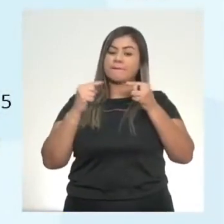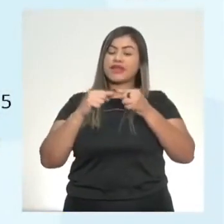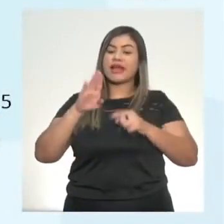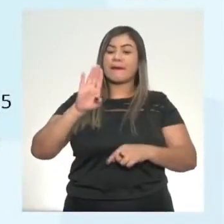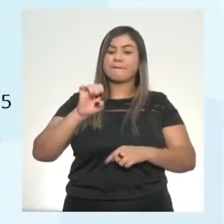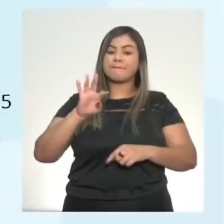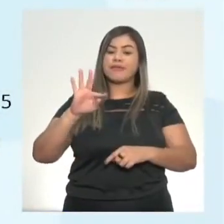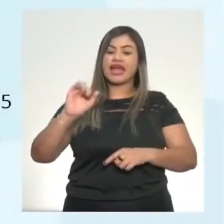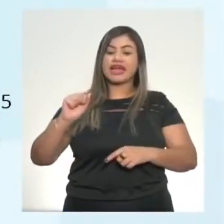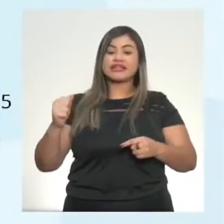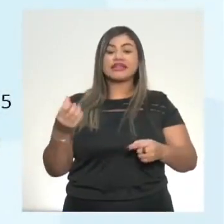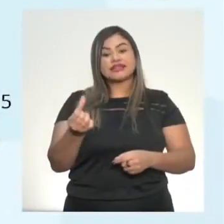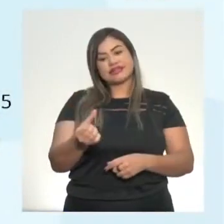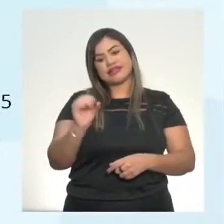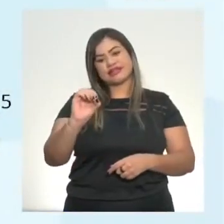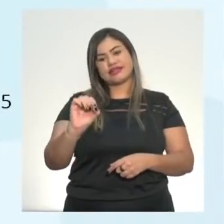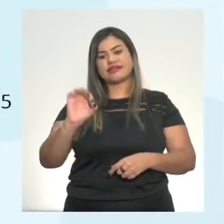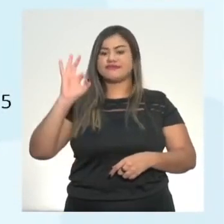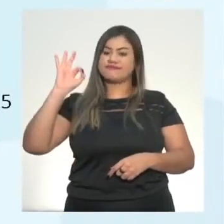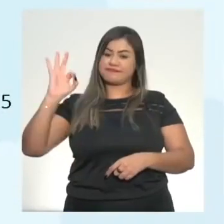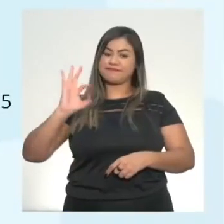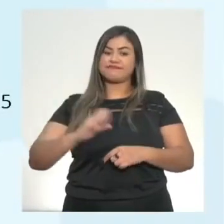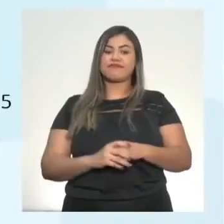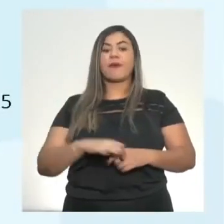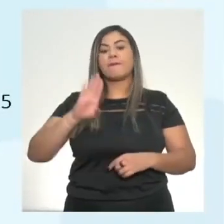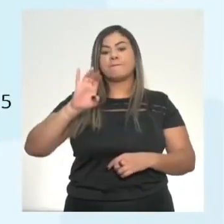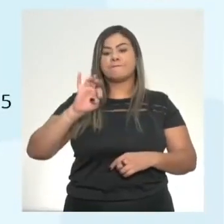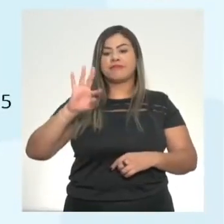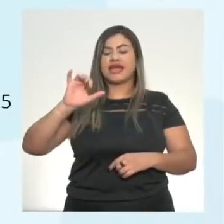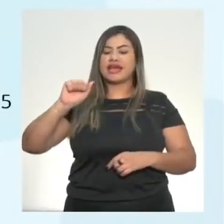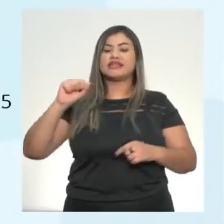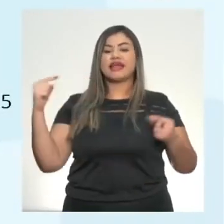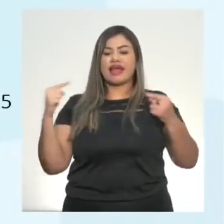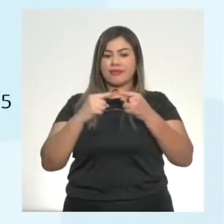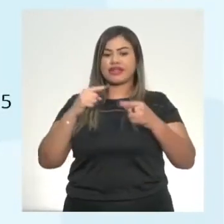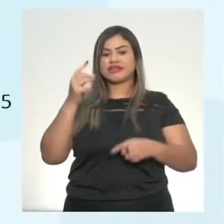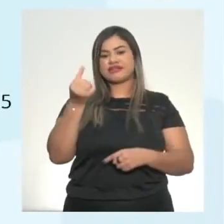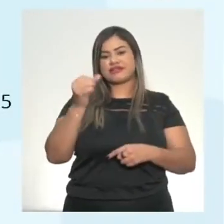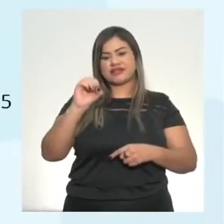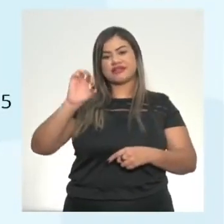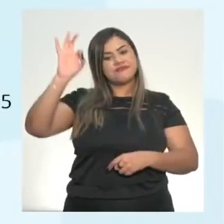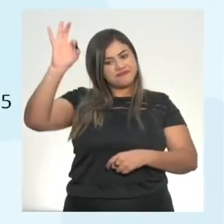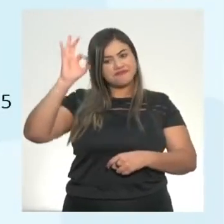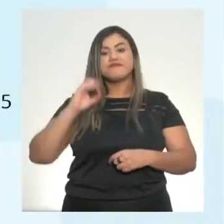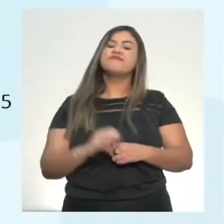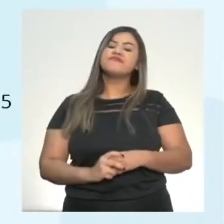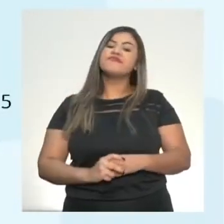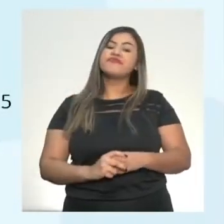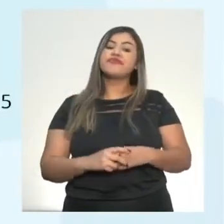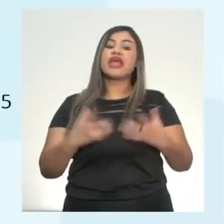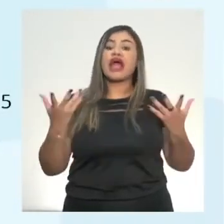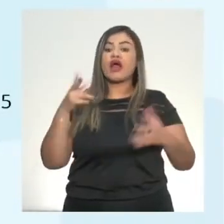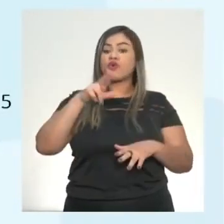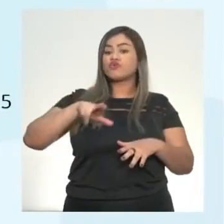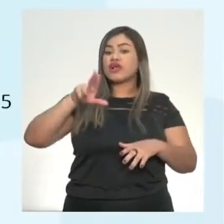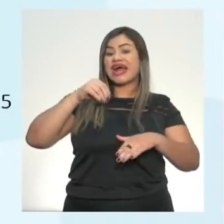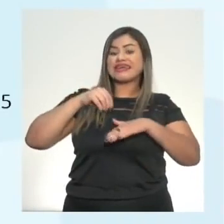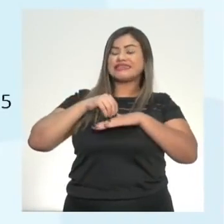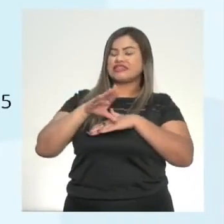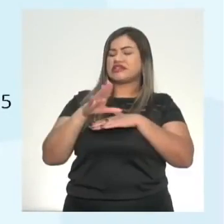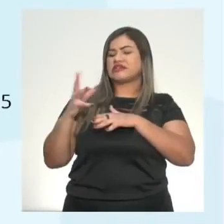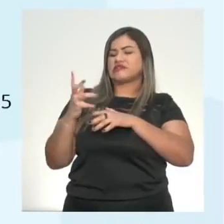beta mede 60 graus. Então, beta, 60 graus. Vou usar a dica.